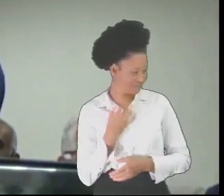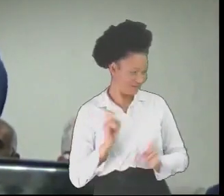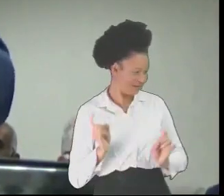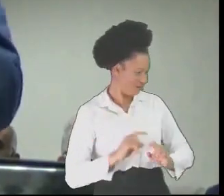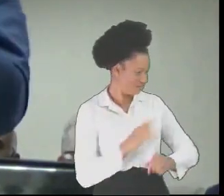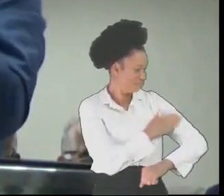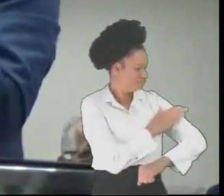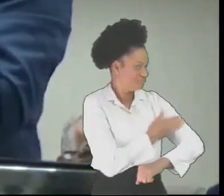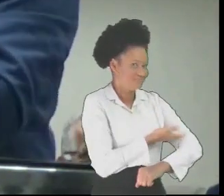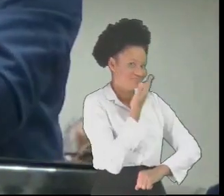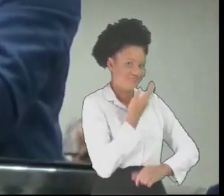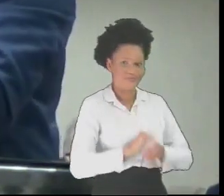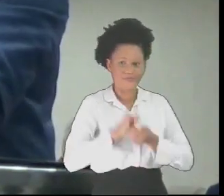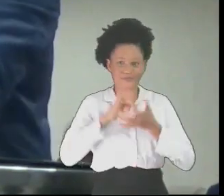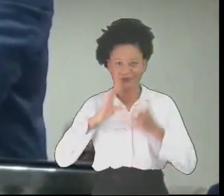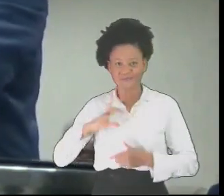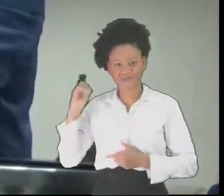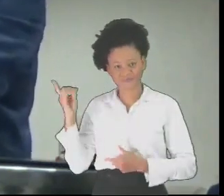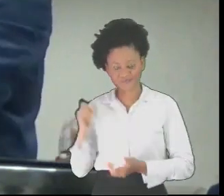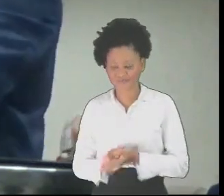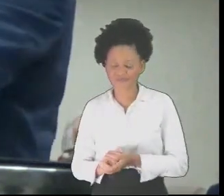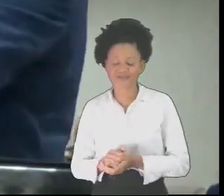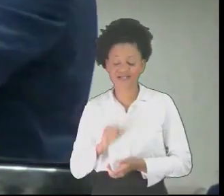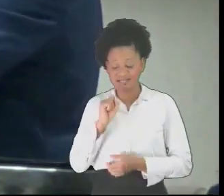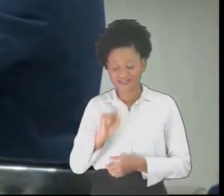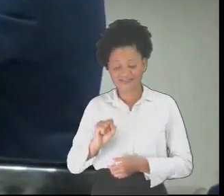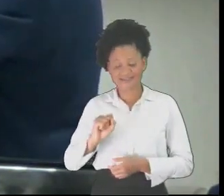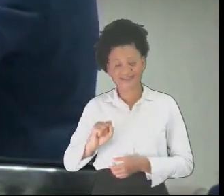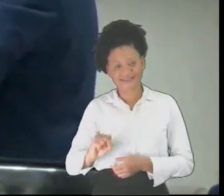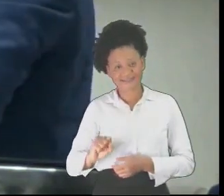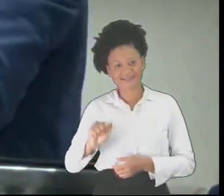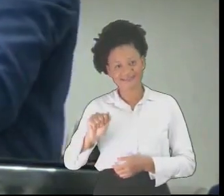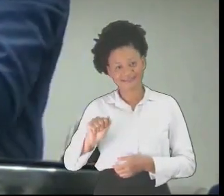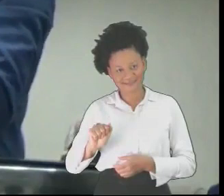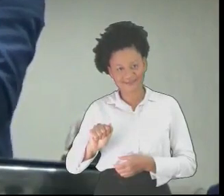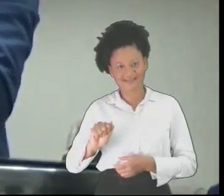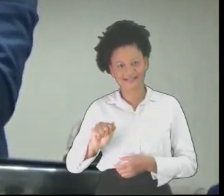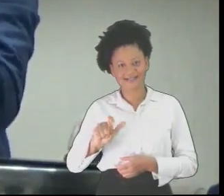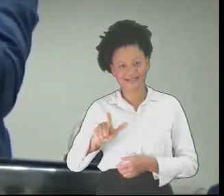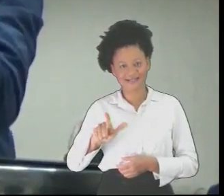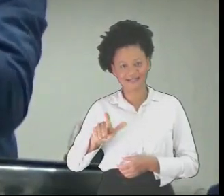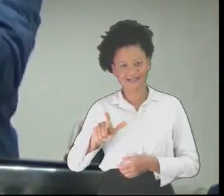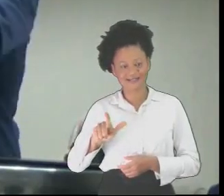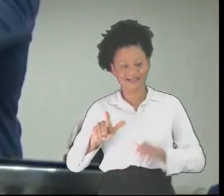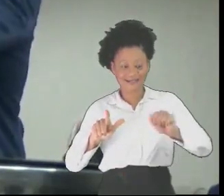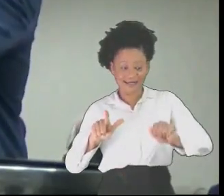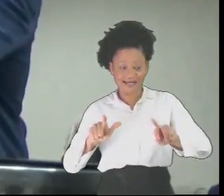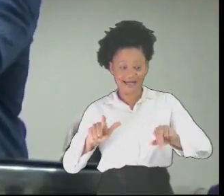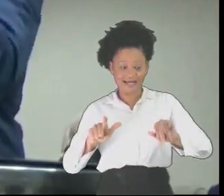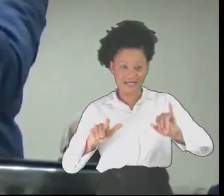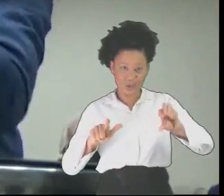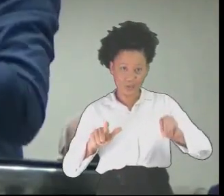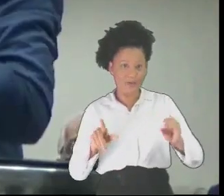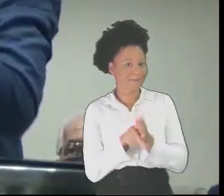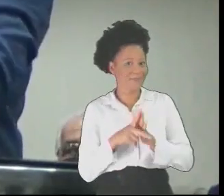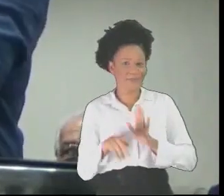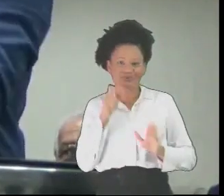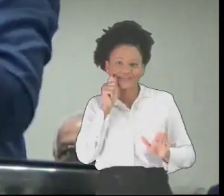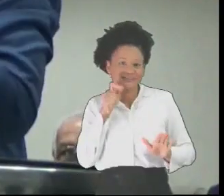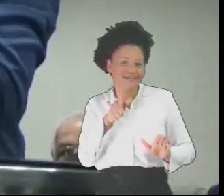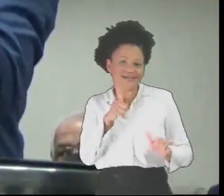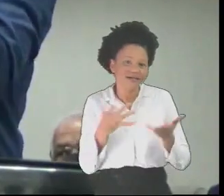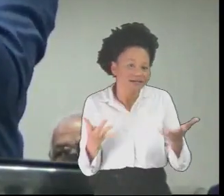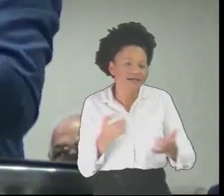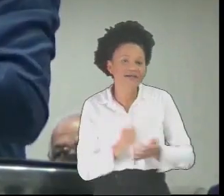alta? Glória a Deus. Salário vem de sal. Então, Jesus disse, vós sois o sal da terra. Por que pagava com